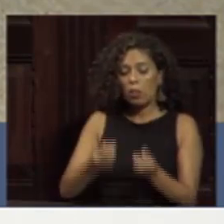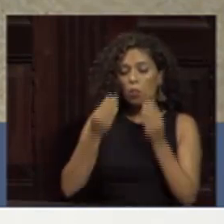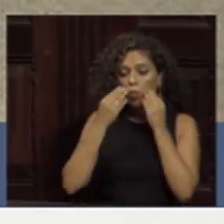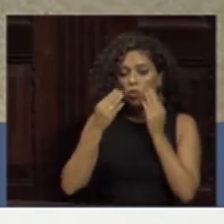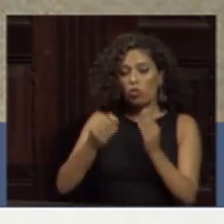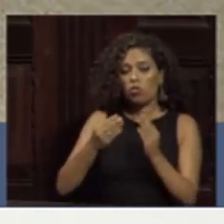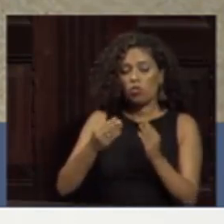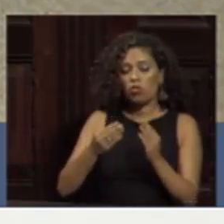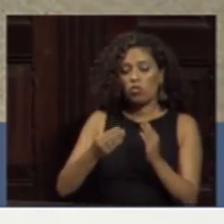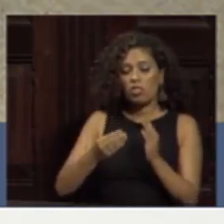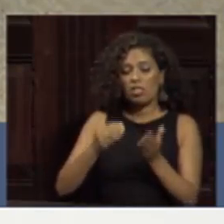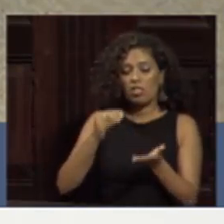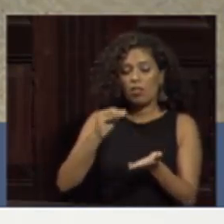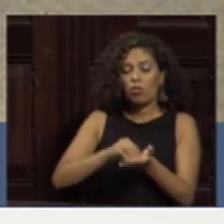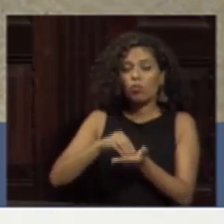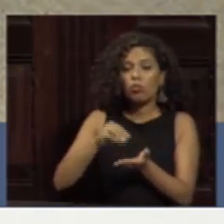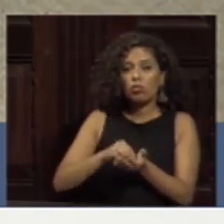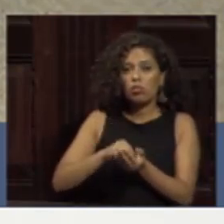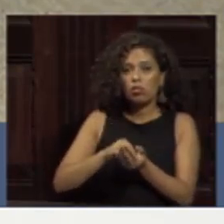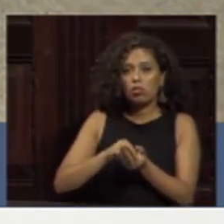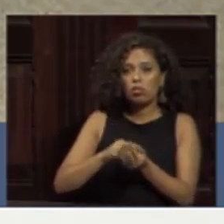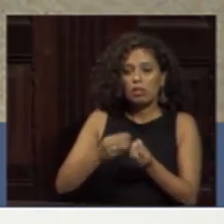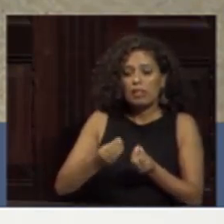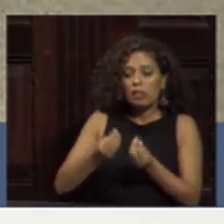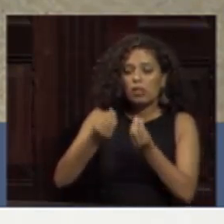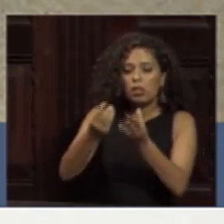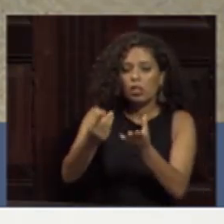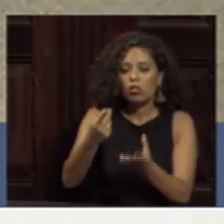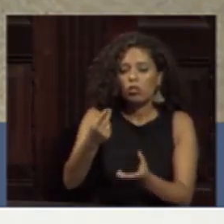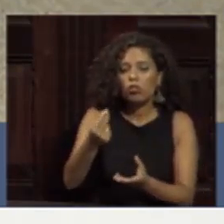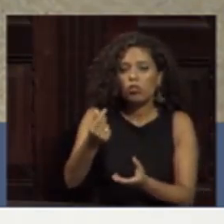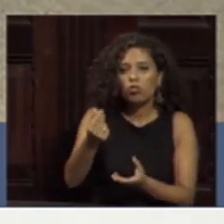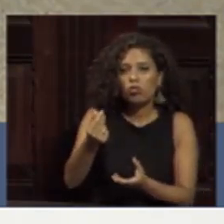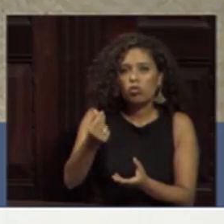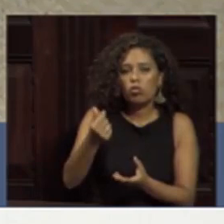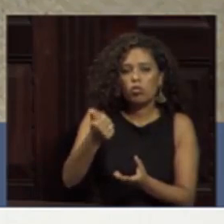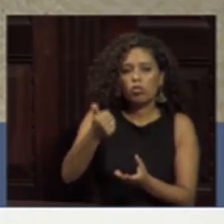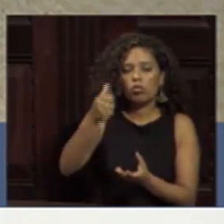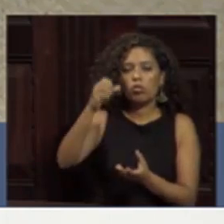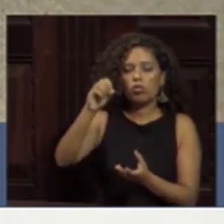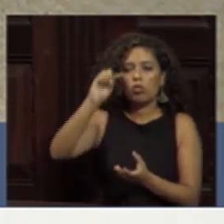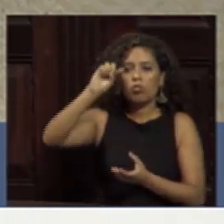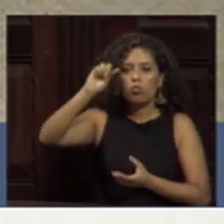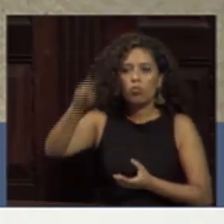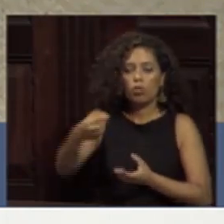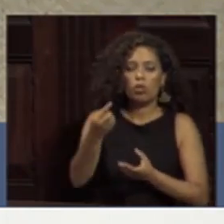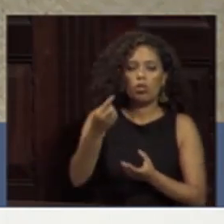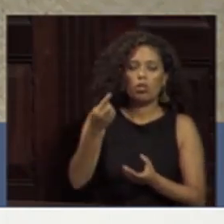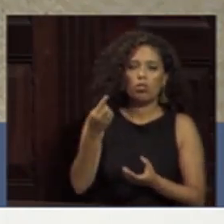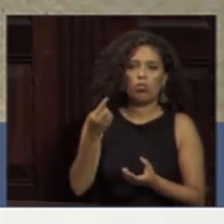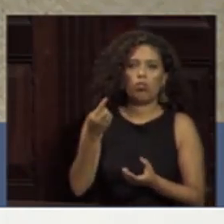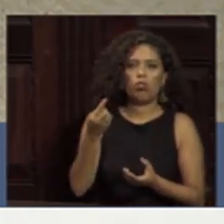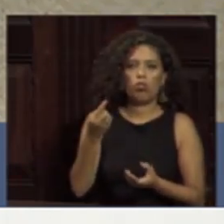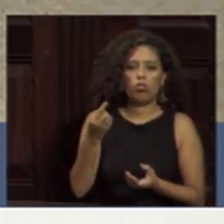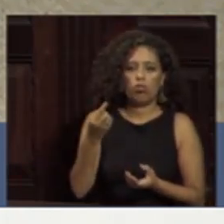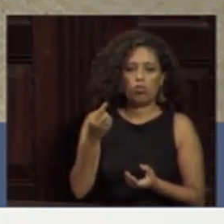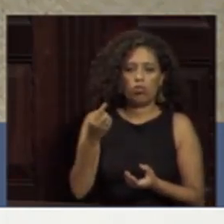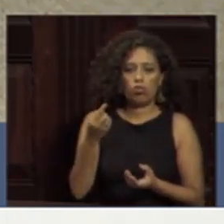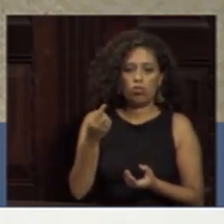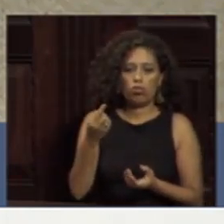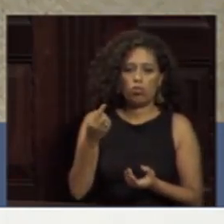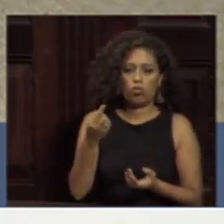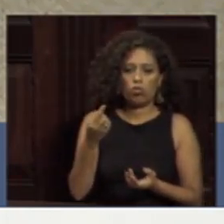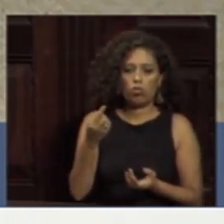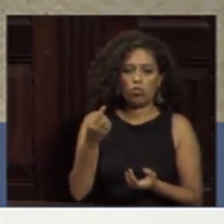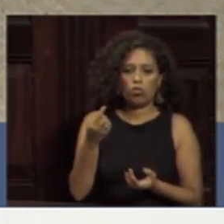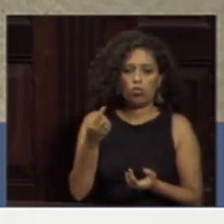Aí a argumentação é que todos irão para São Paulo. E aí nós